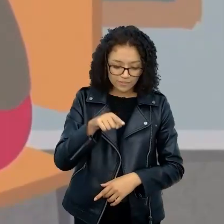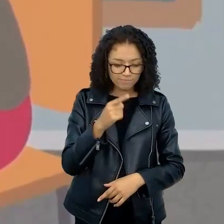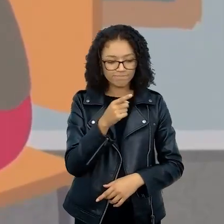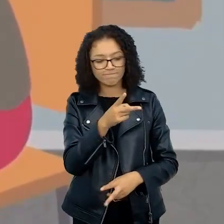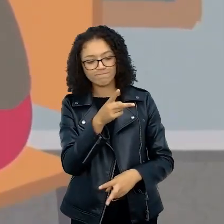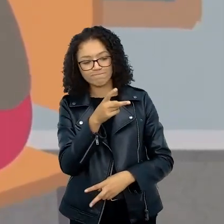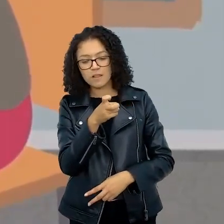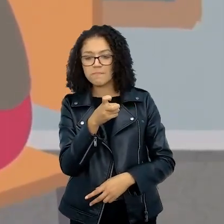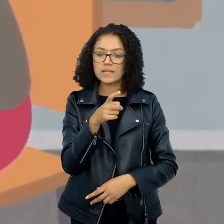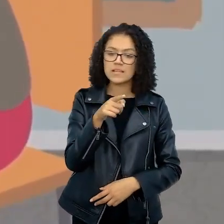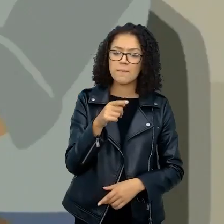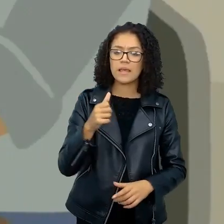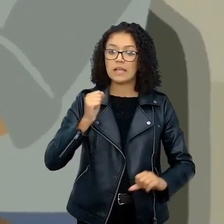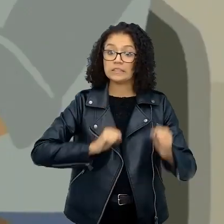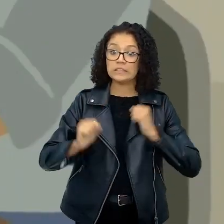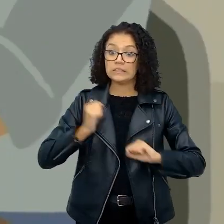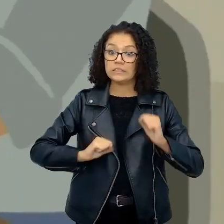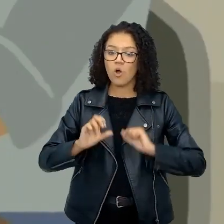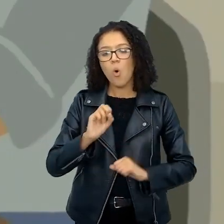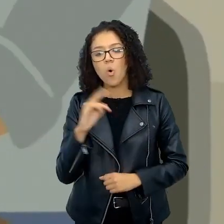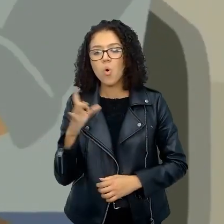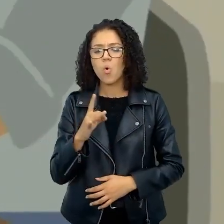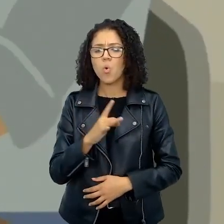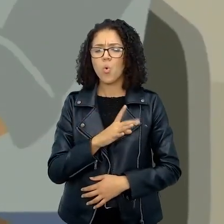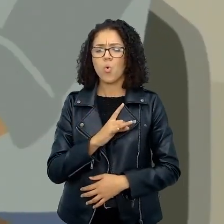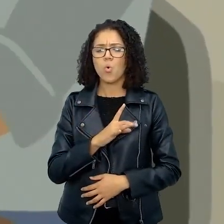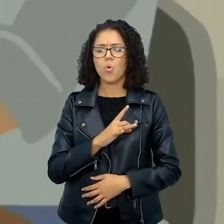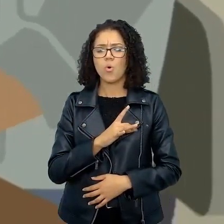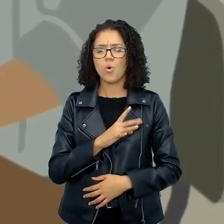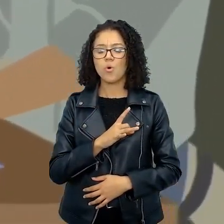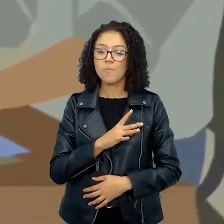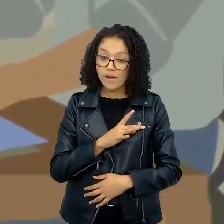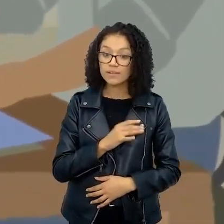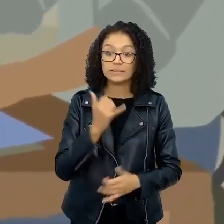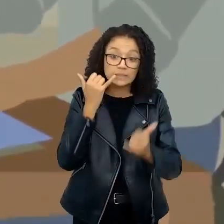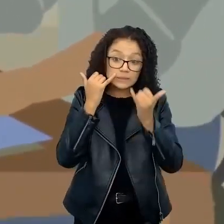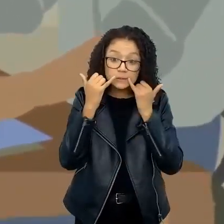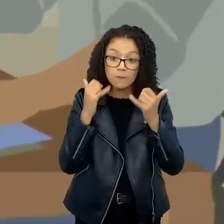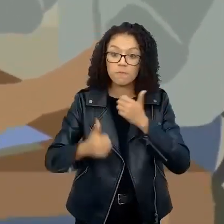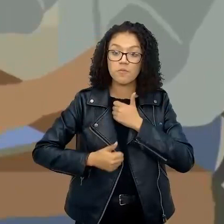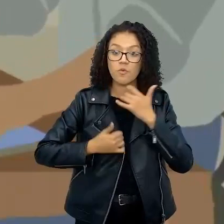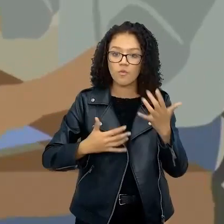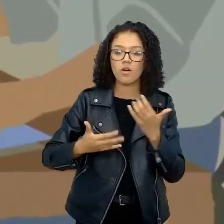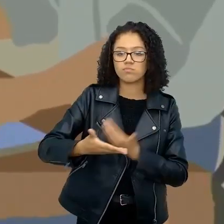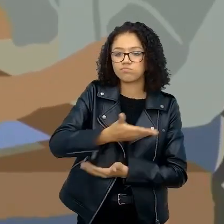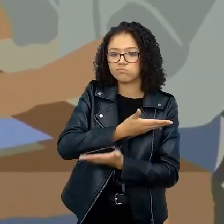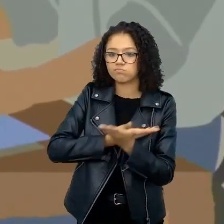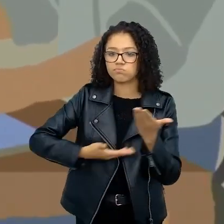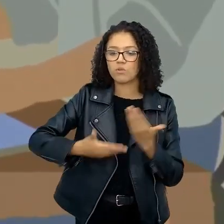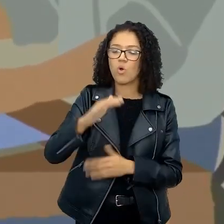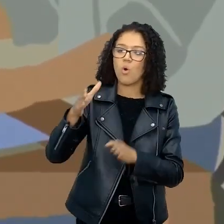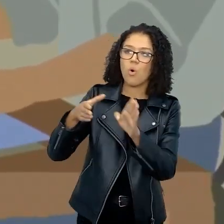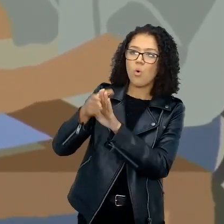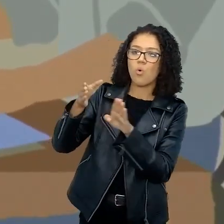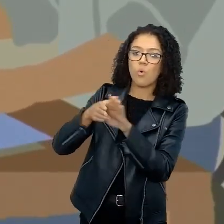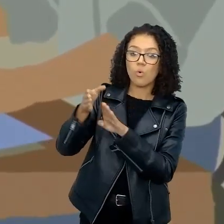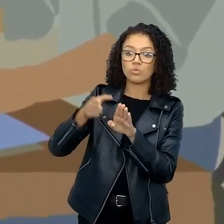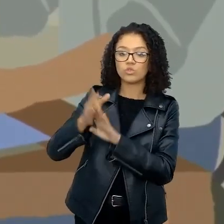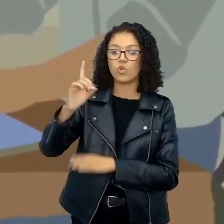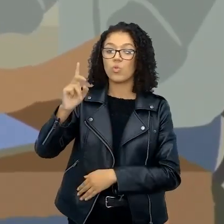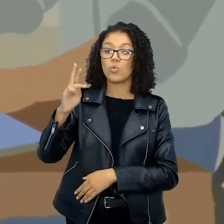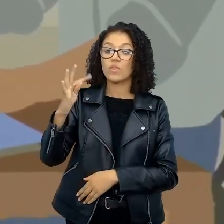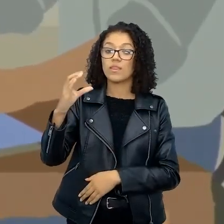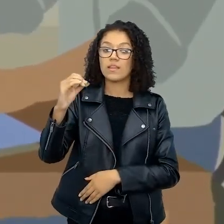adolescente está agitado ou com medo. A troca desse tipo de informação com o Conselho Tutelar e outros órgãos da rede